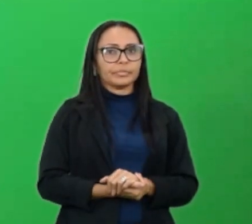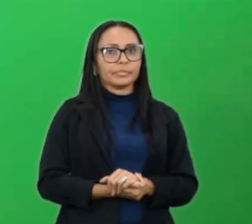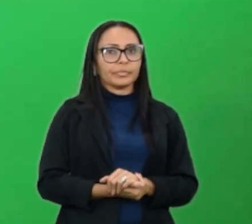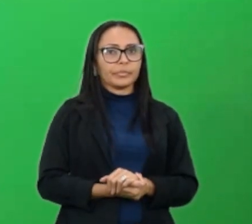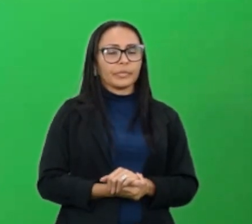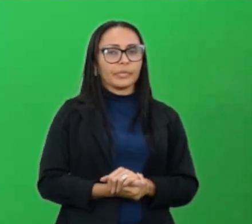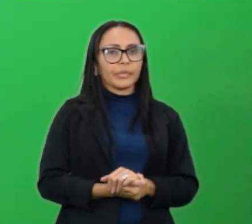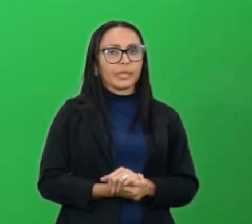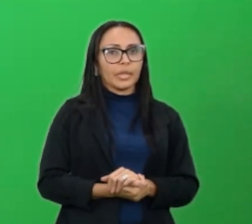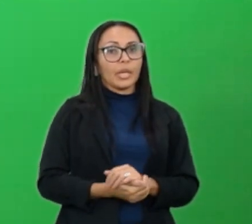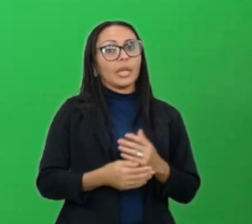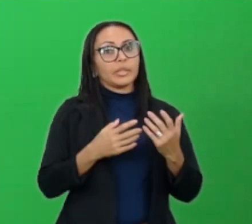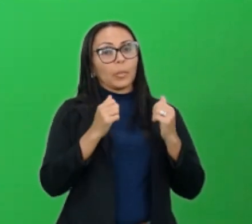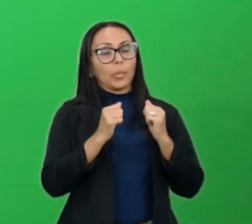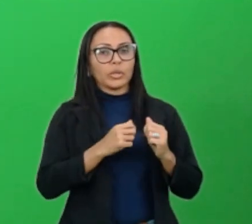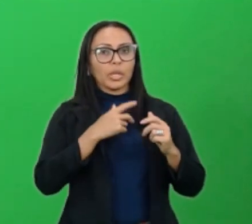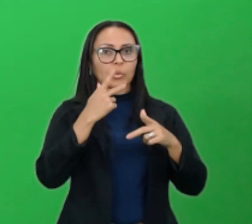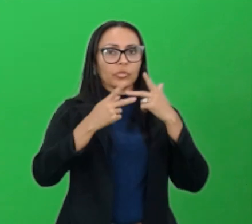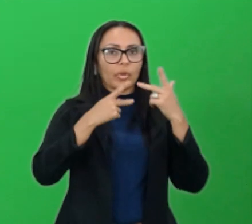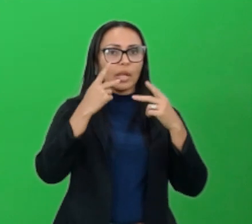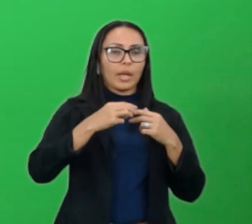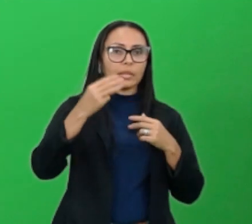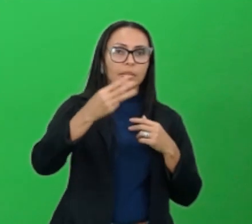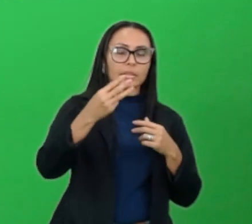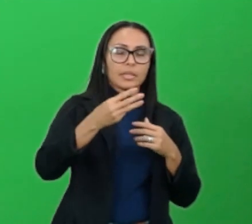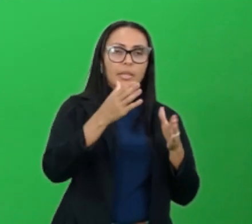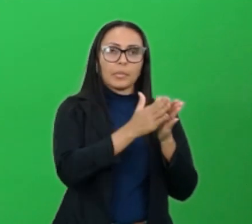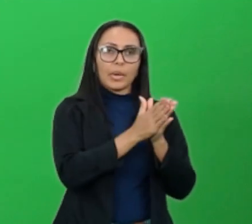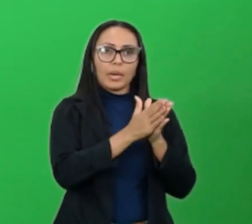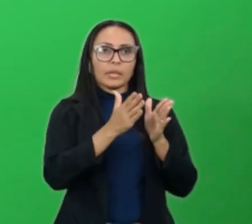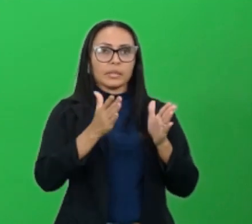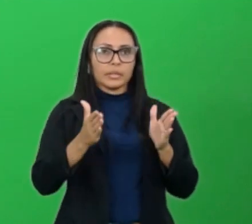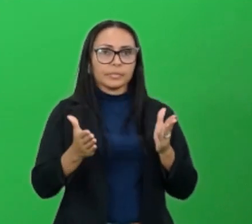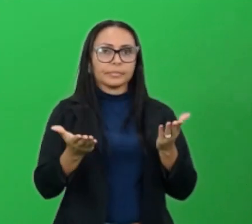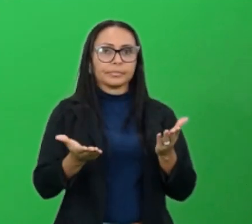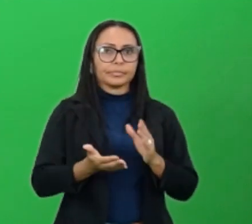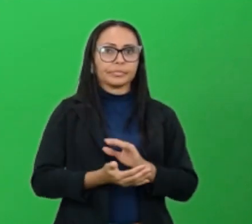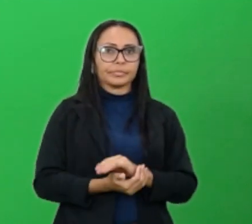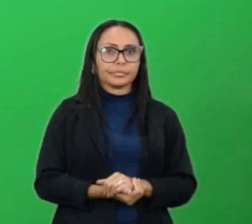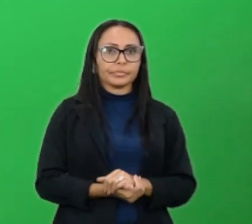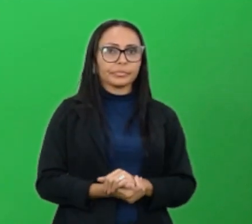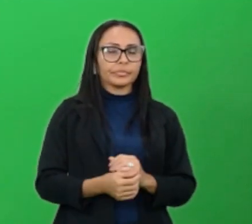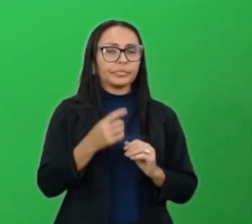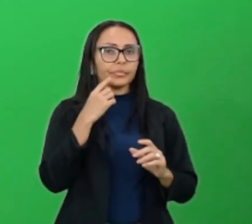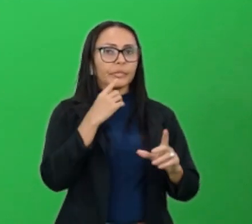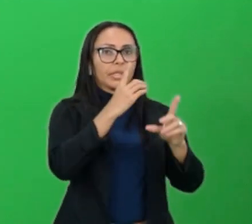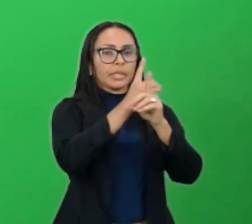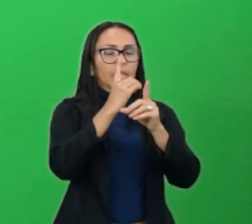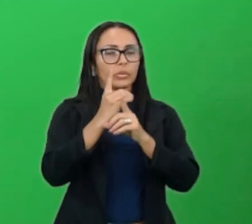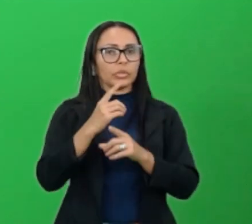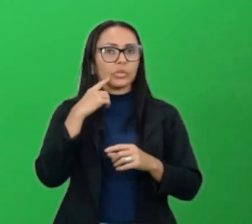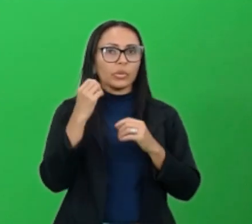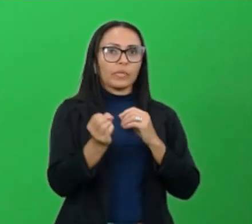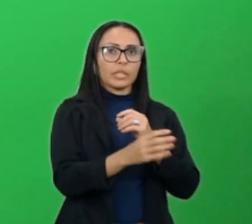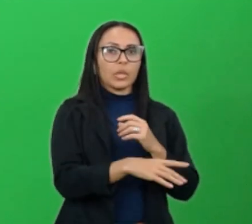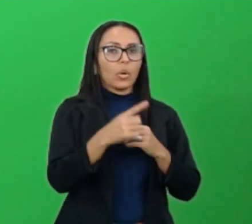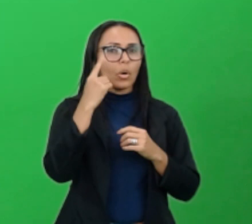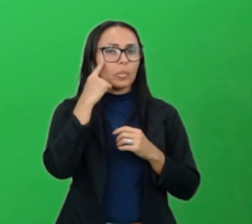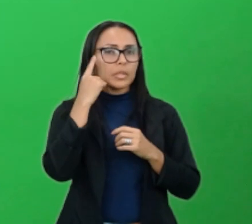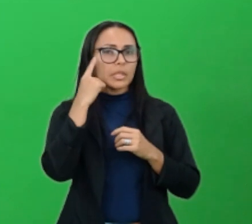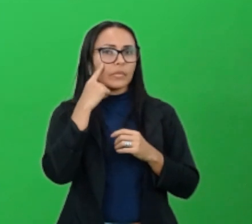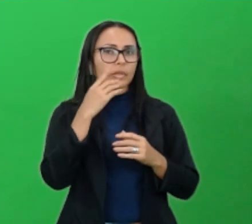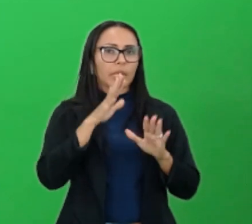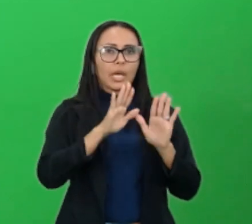podemos falar nessa terceira parte, né, de indicadores de inovação. Mas observe que nós ainda não fizemos